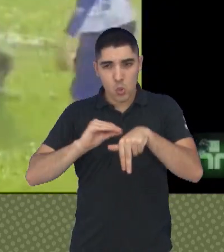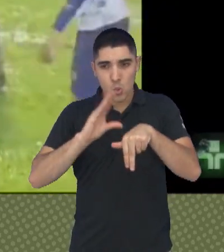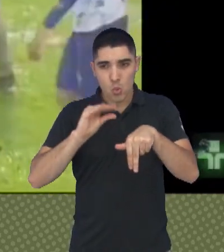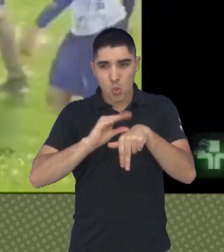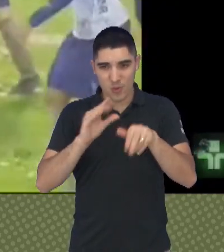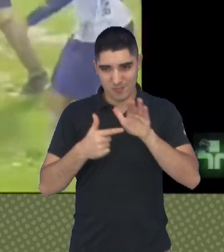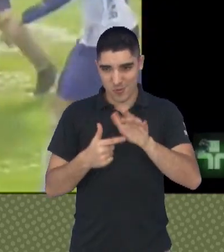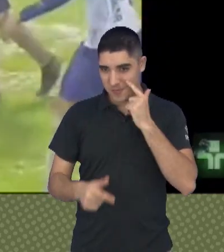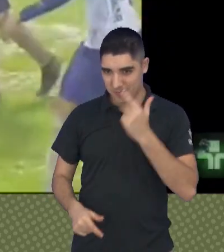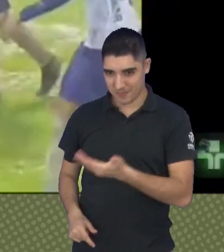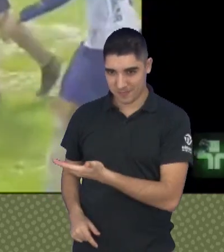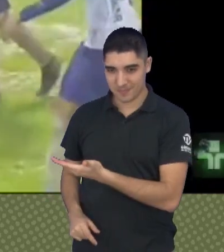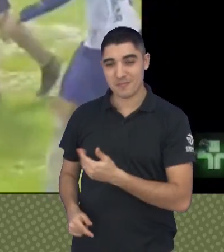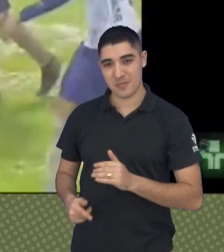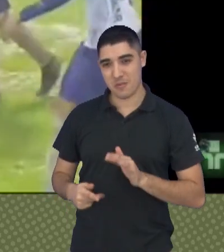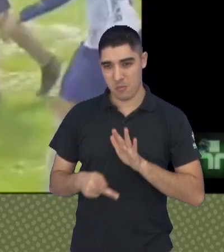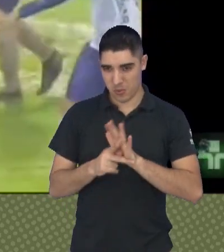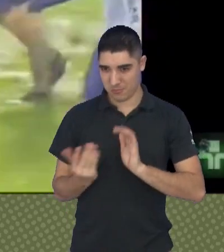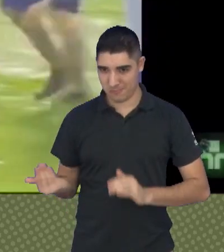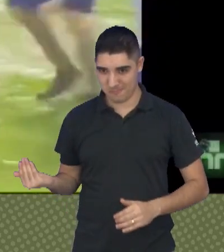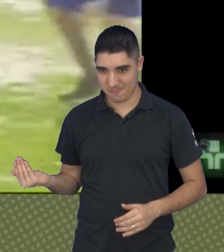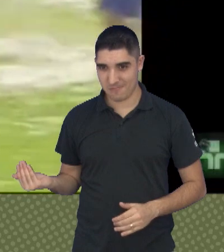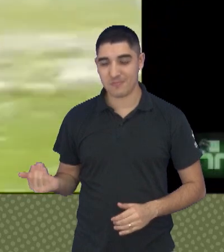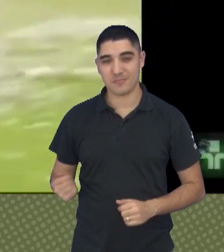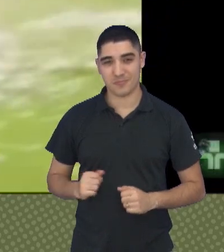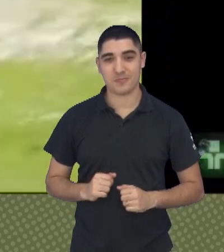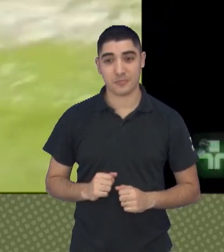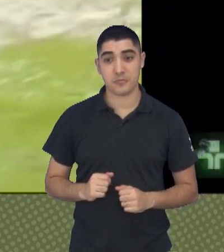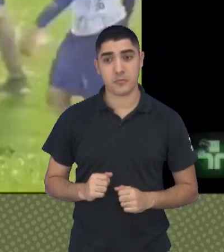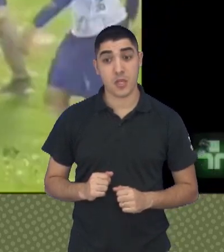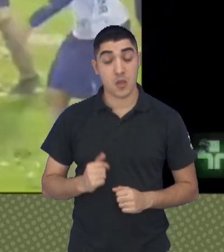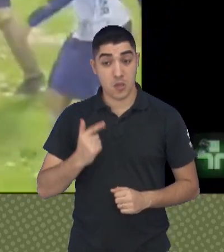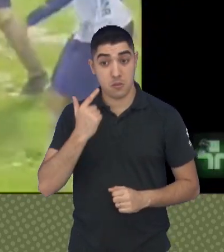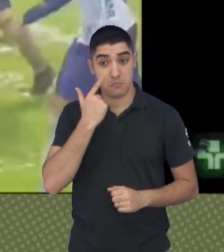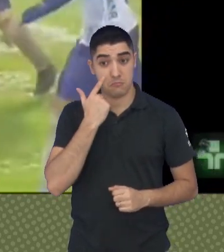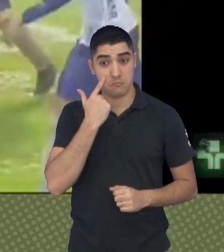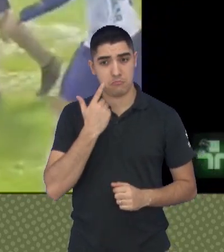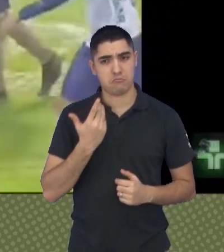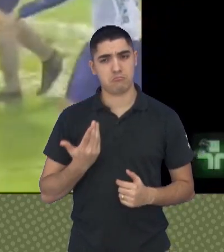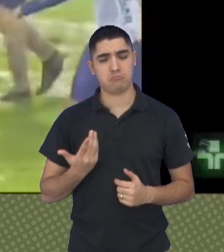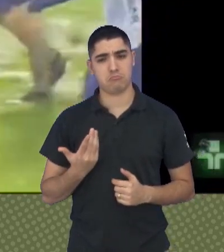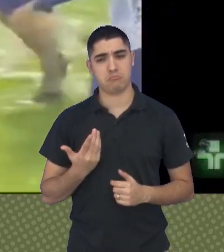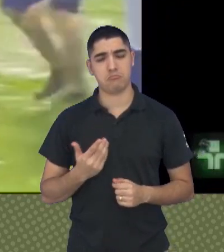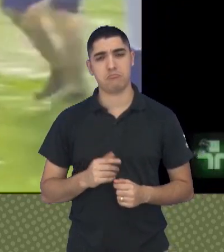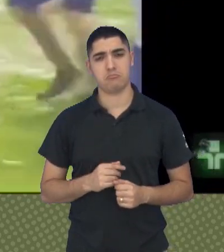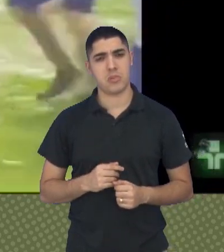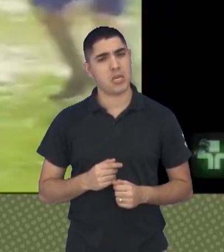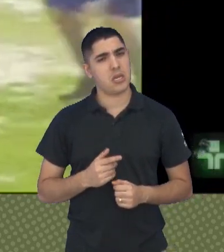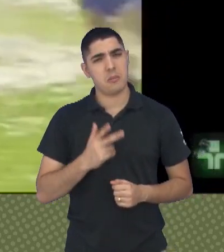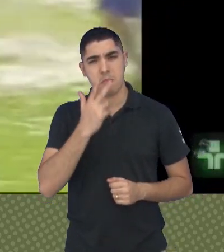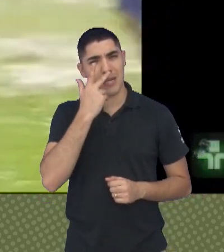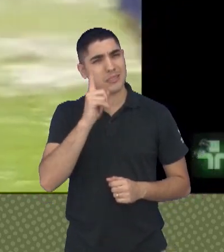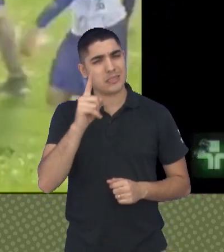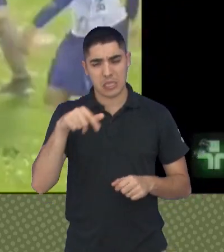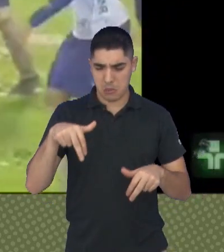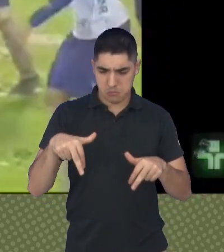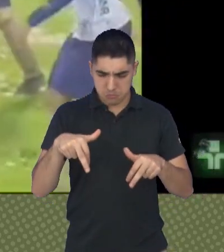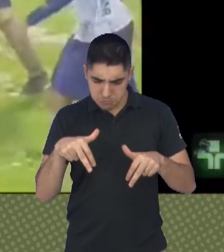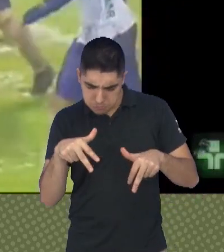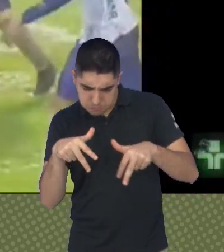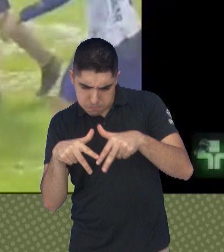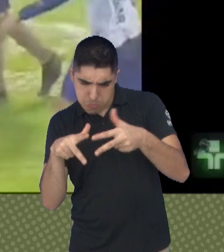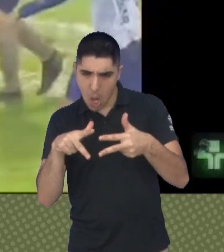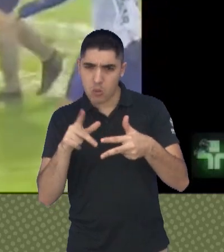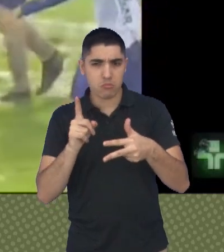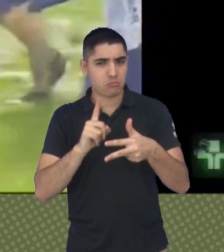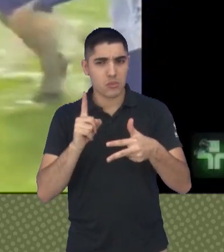assim, nesse lance, me parece, olha lá, ó, me parece que não pega ali a perna do Caio